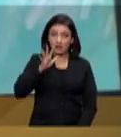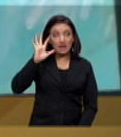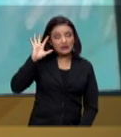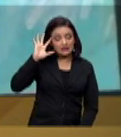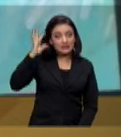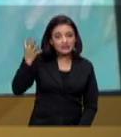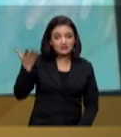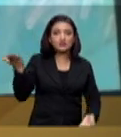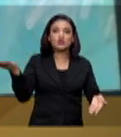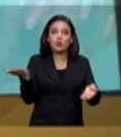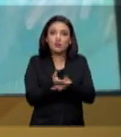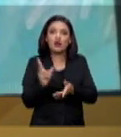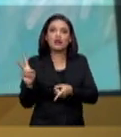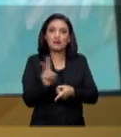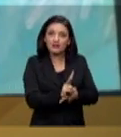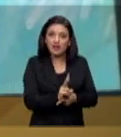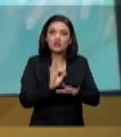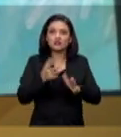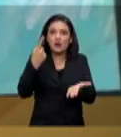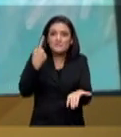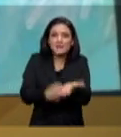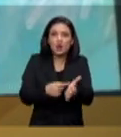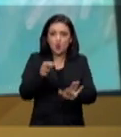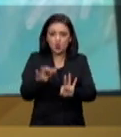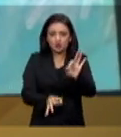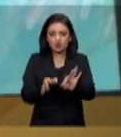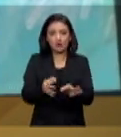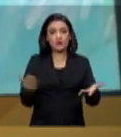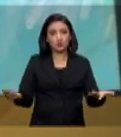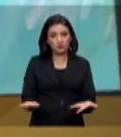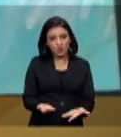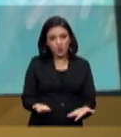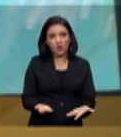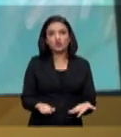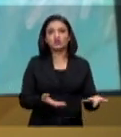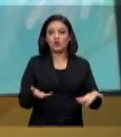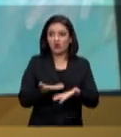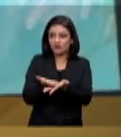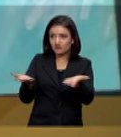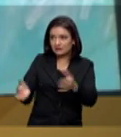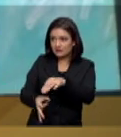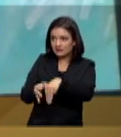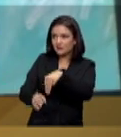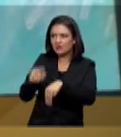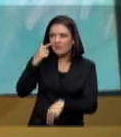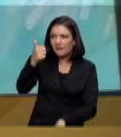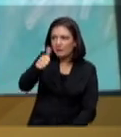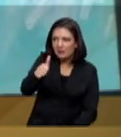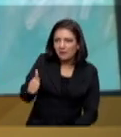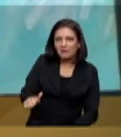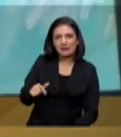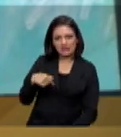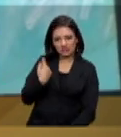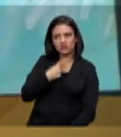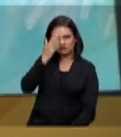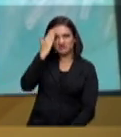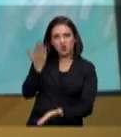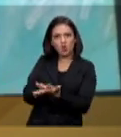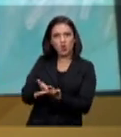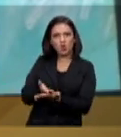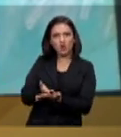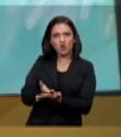liminar, marcou esse julgamento, coloca para análise de vossas excelências, a quem confiamos plenamente